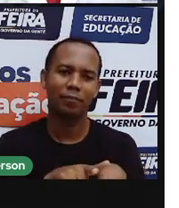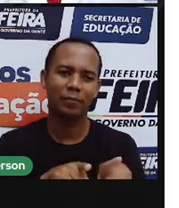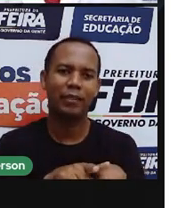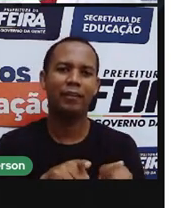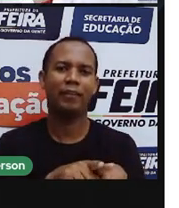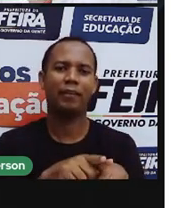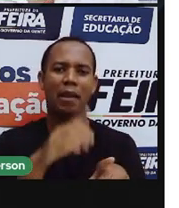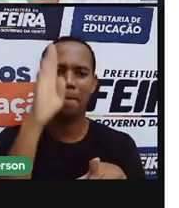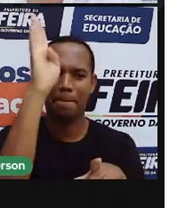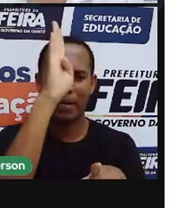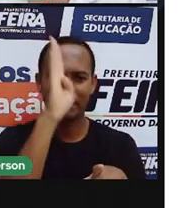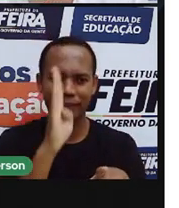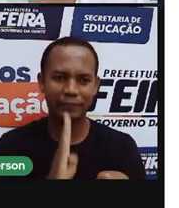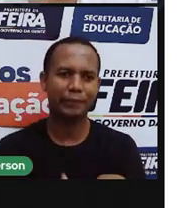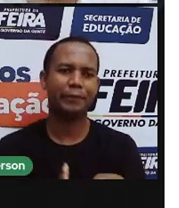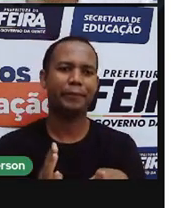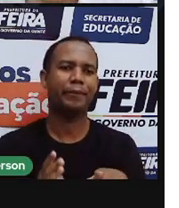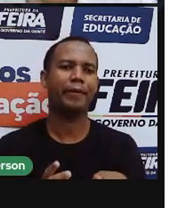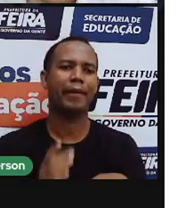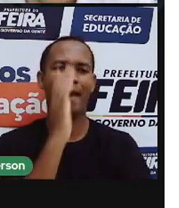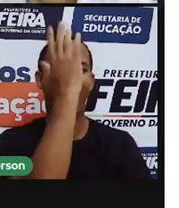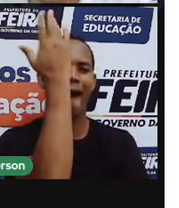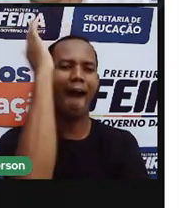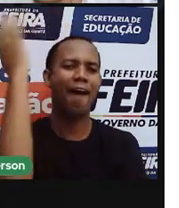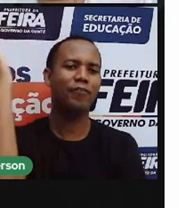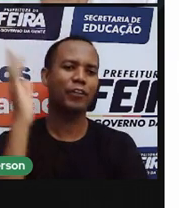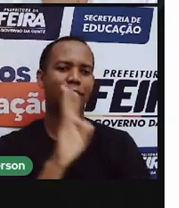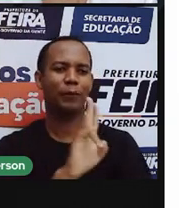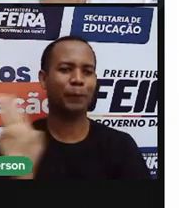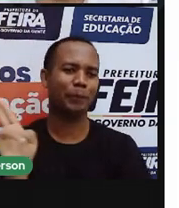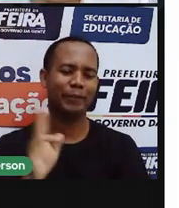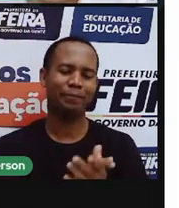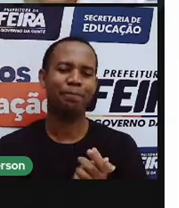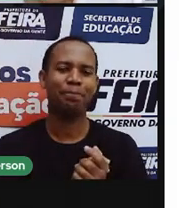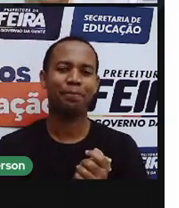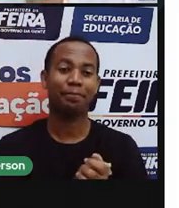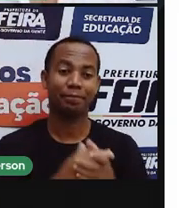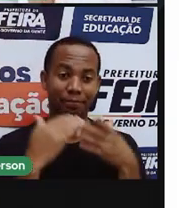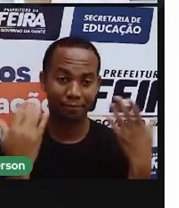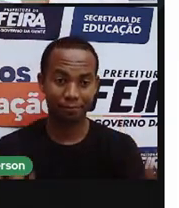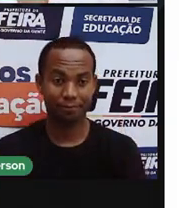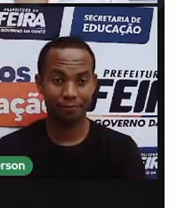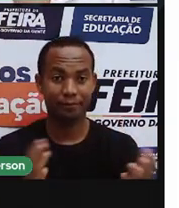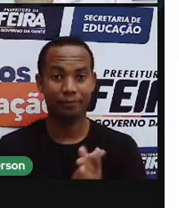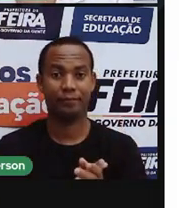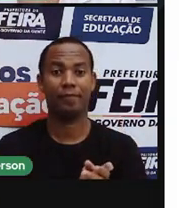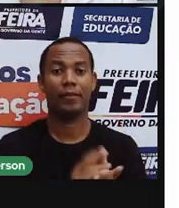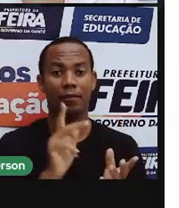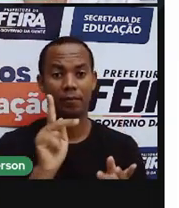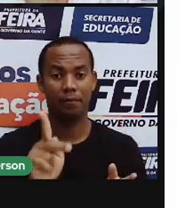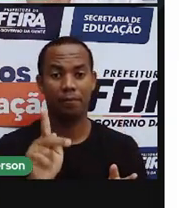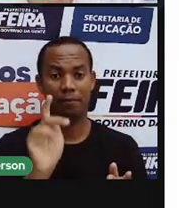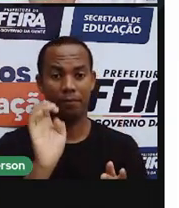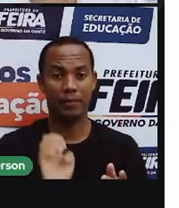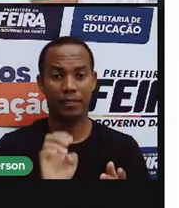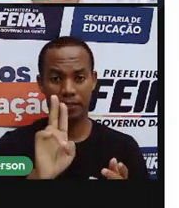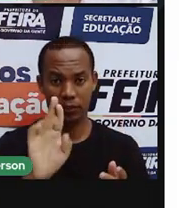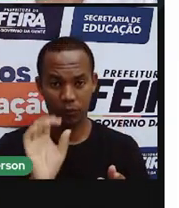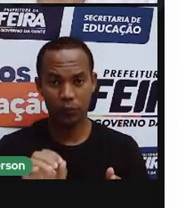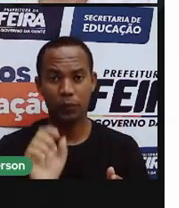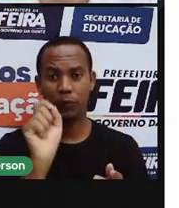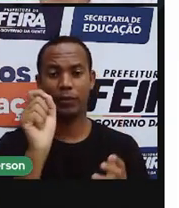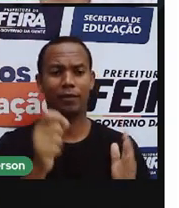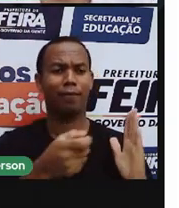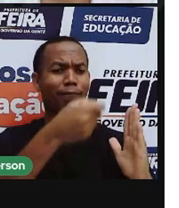nome do Brasil vem dessa árvore, certo? Bom, e aí, esse Péron Vaz de Caminha é que manda toda a